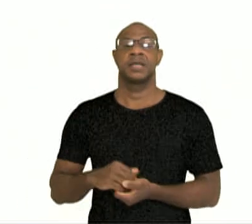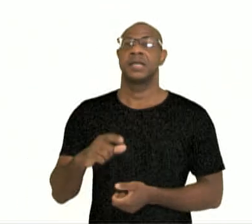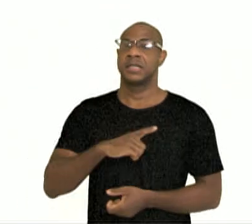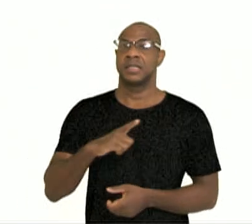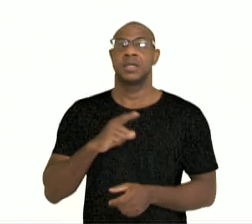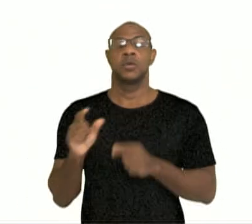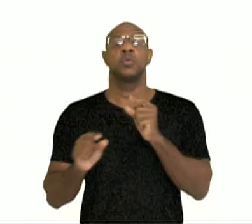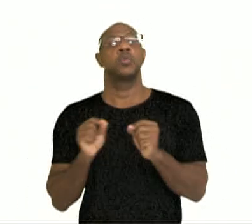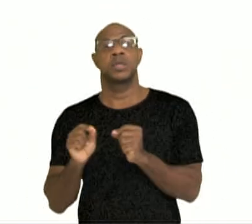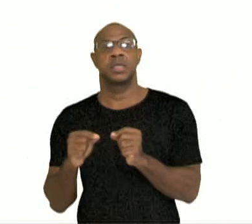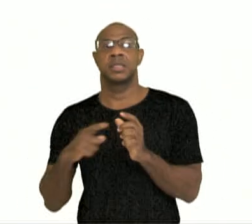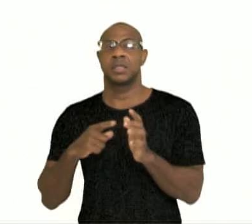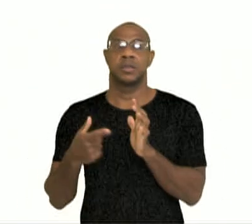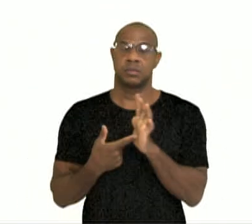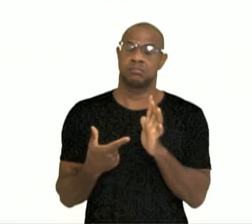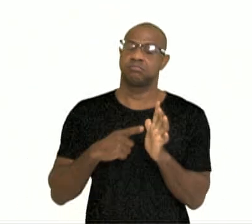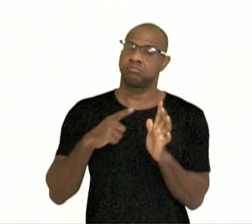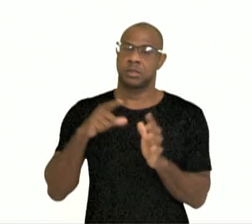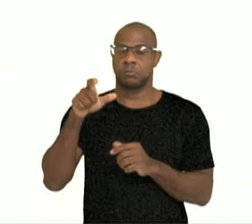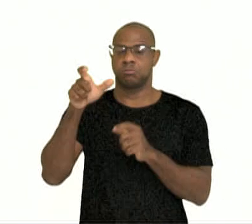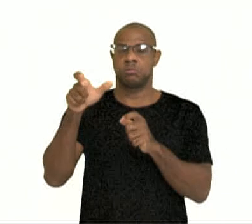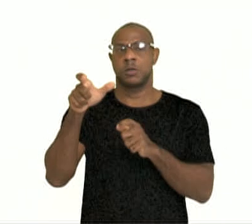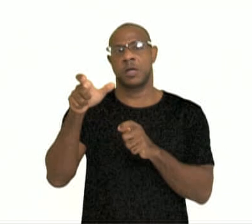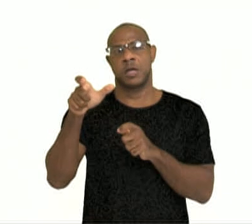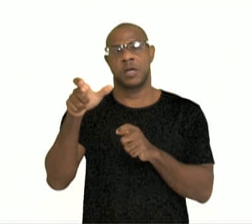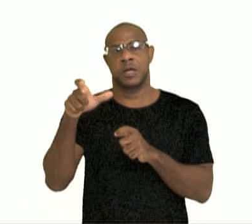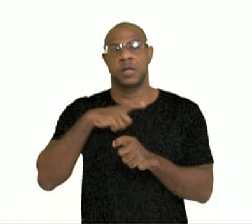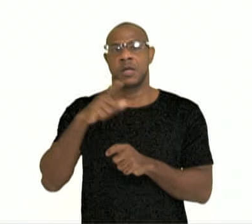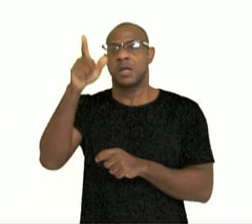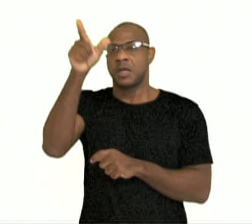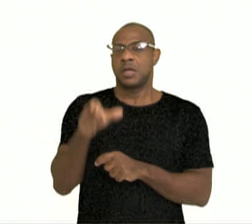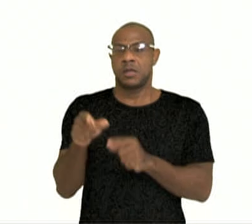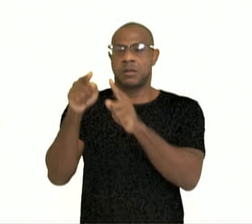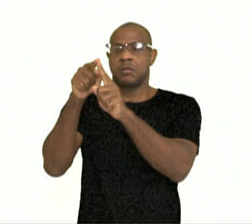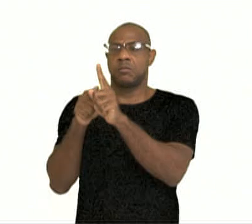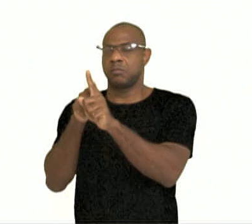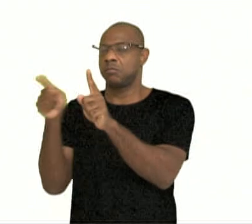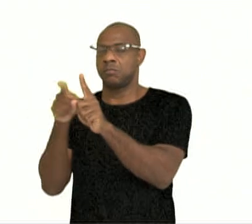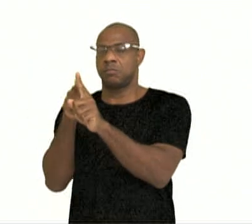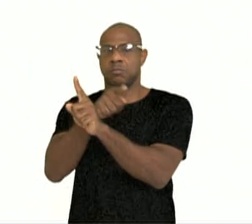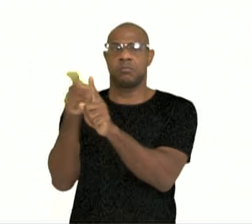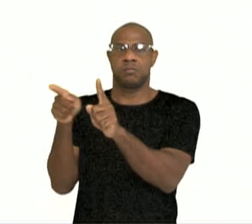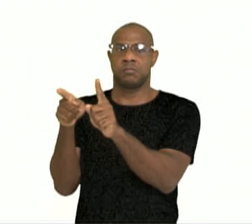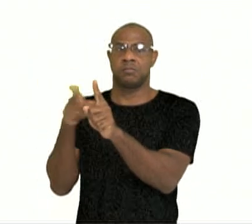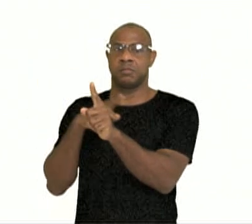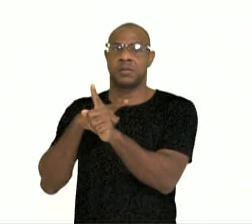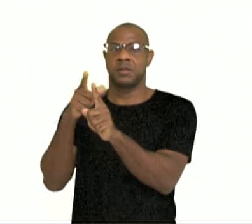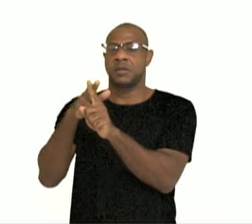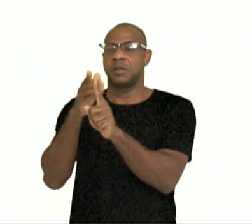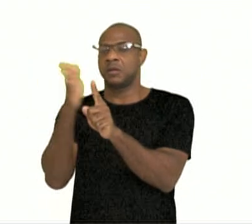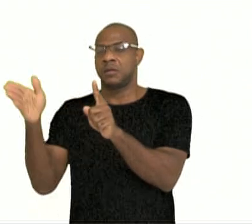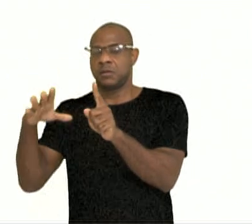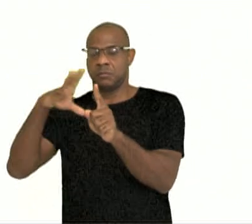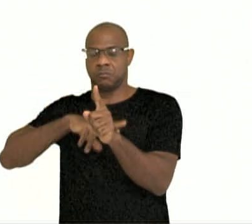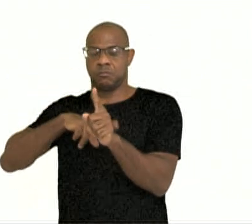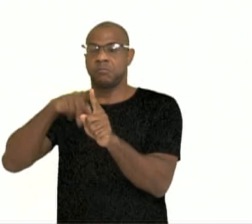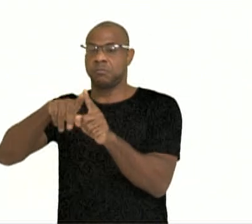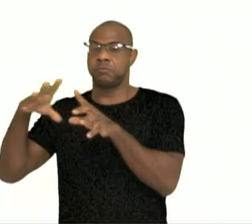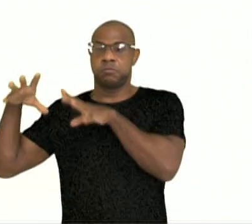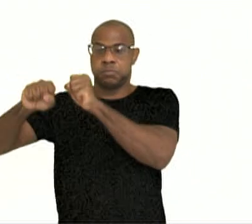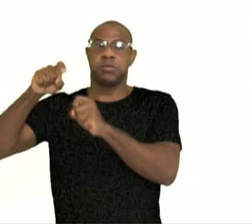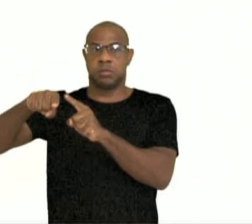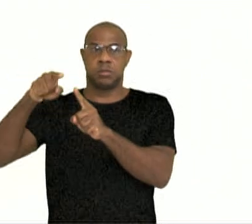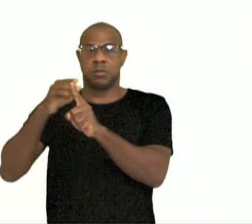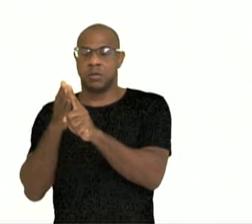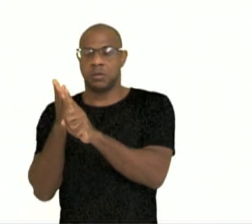Estabelecendo ali aquela porção que a gente viu no mapa como terras portuguesas dentro da ideia